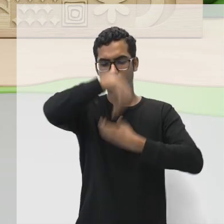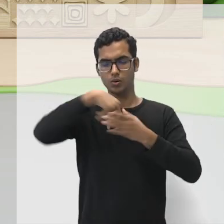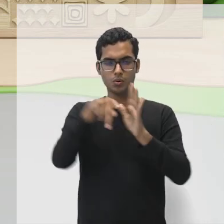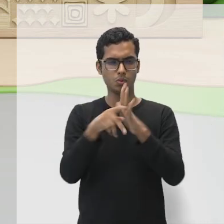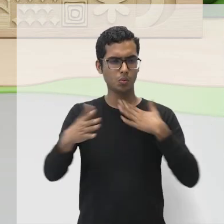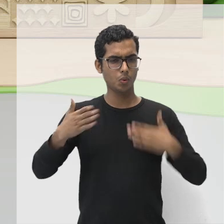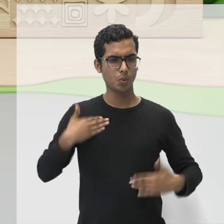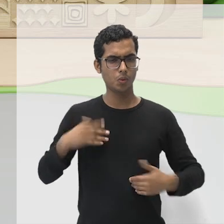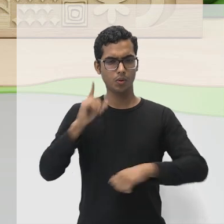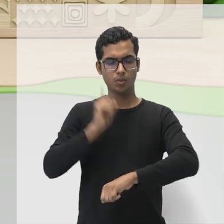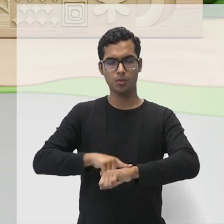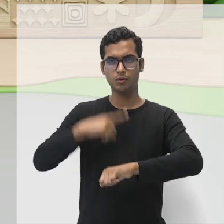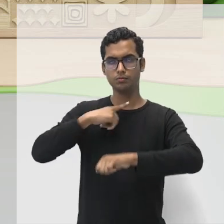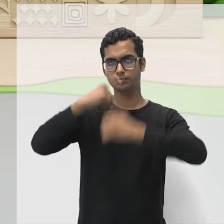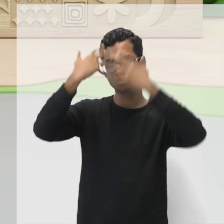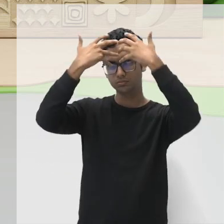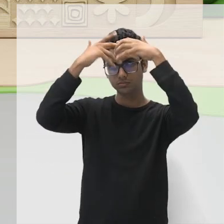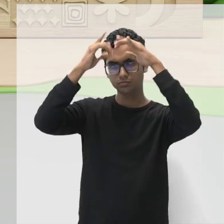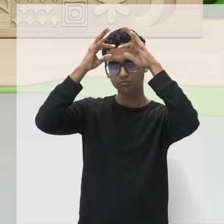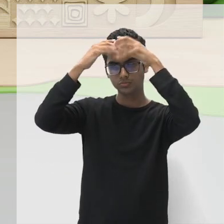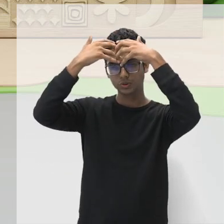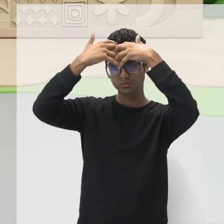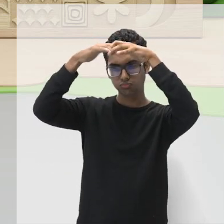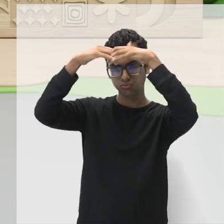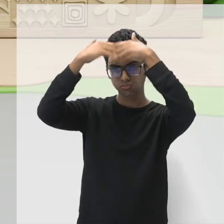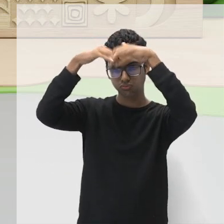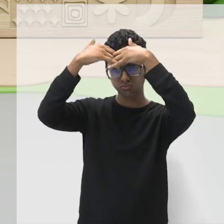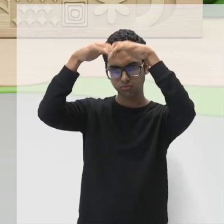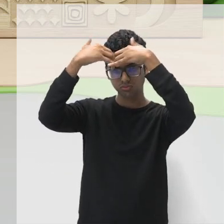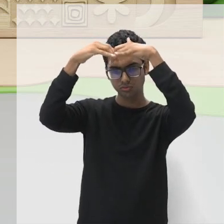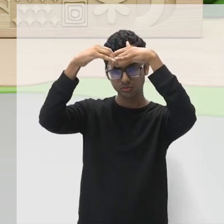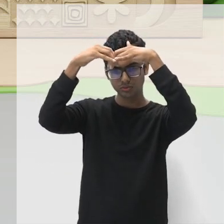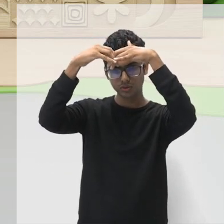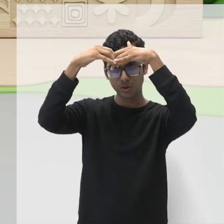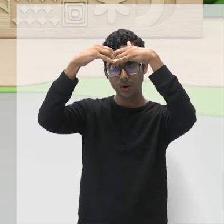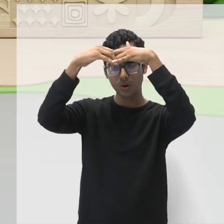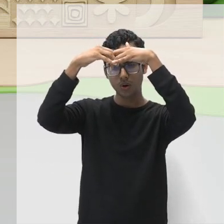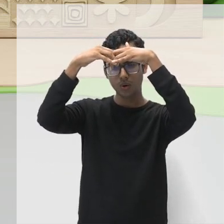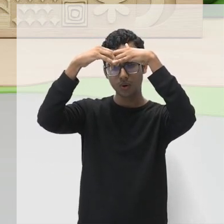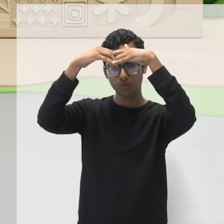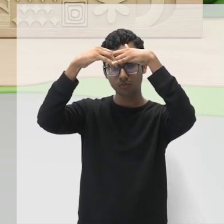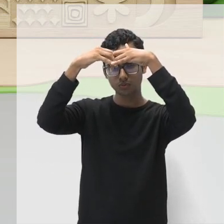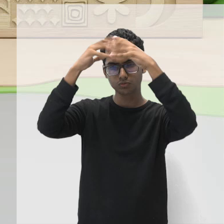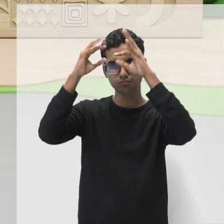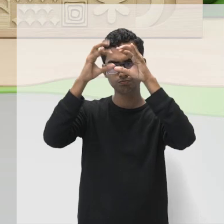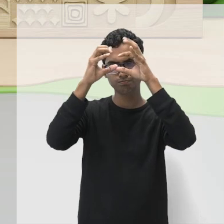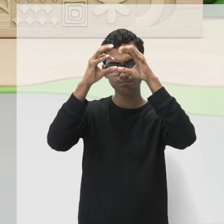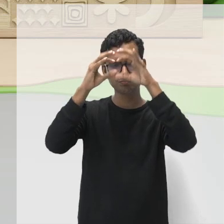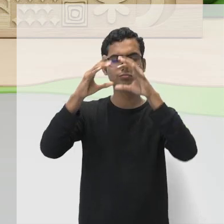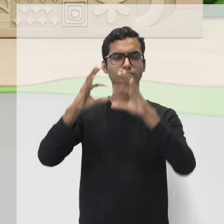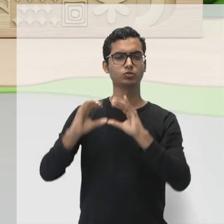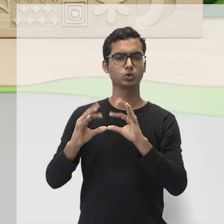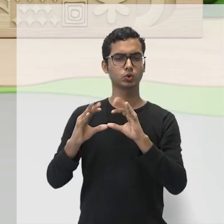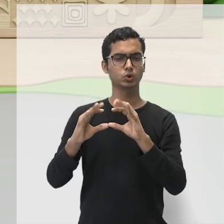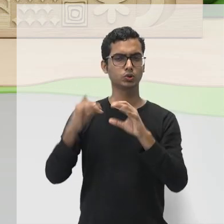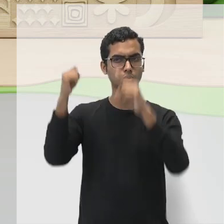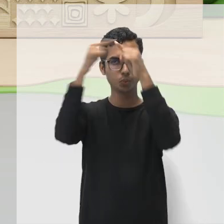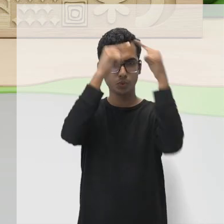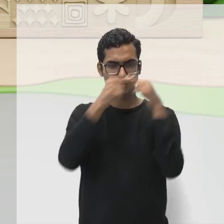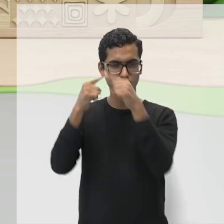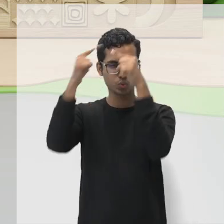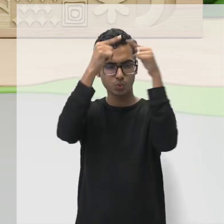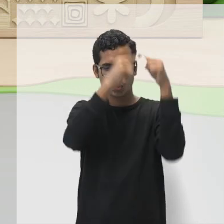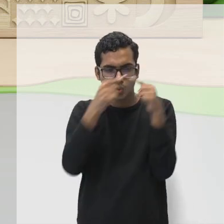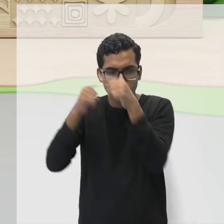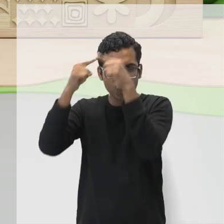um momento de processar essa informação entre os neurônios que estão fazendo conexão